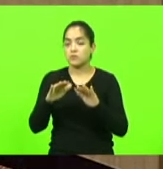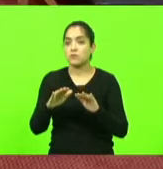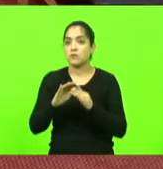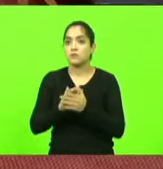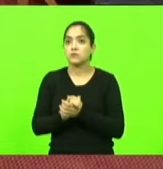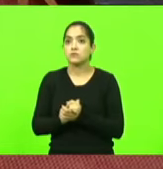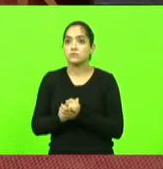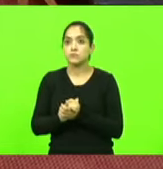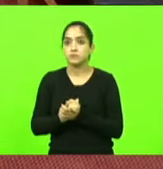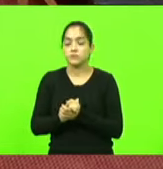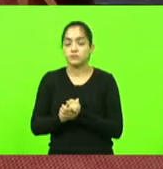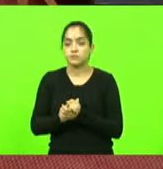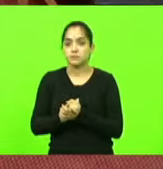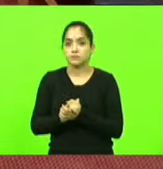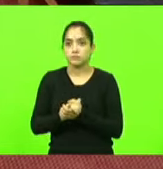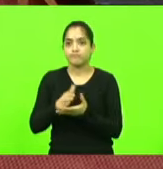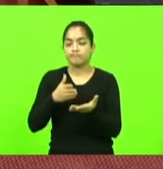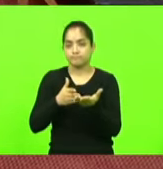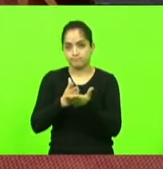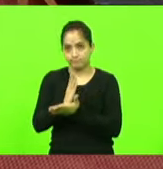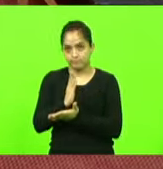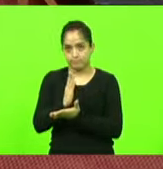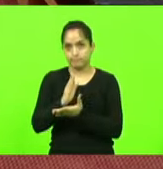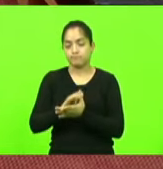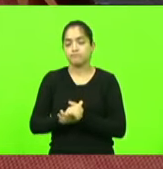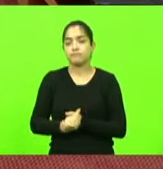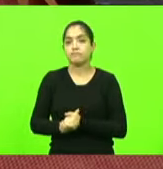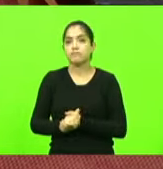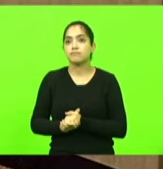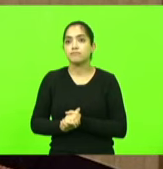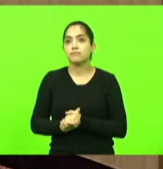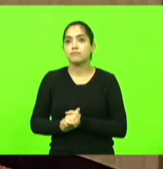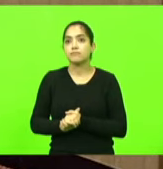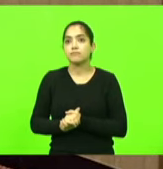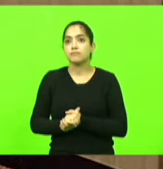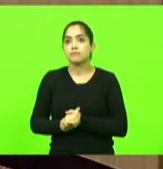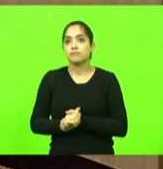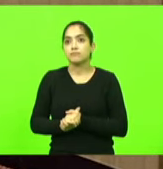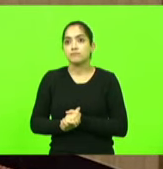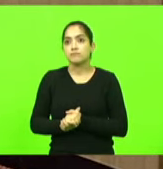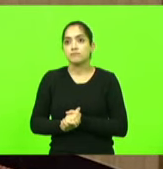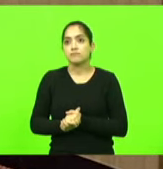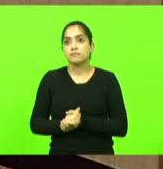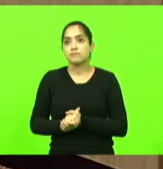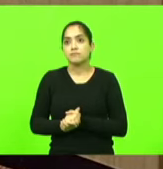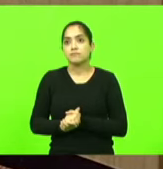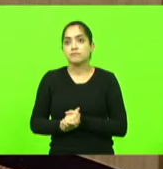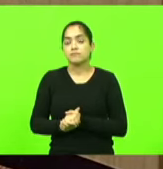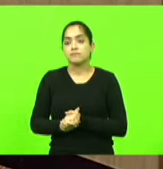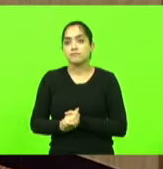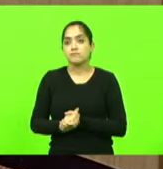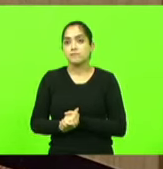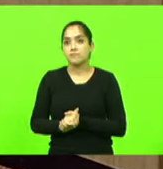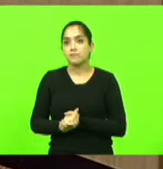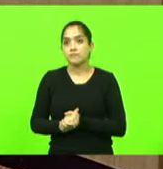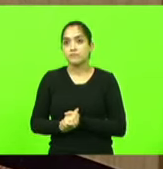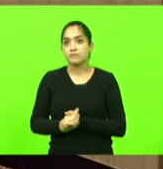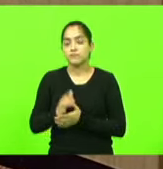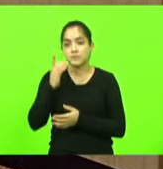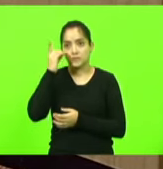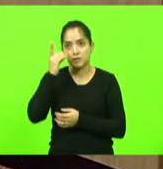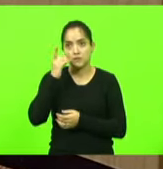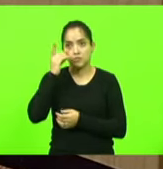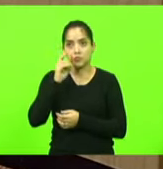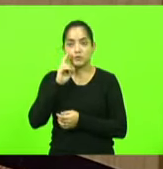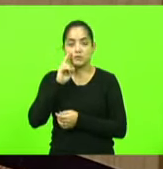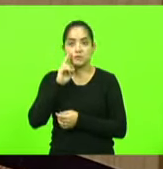encontram. Aprovado por maioria. Senhor presidente. Sim, deputado. Queria fazer